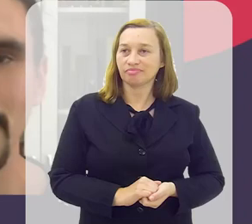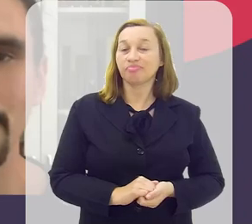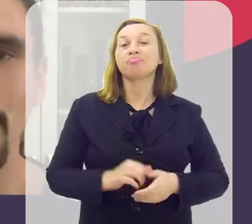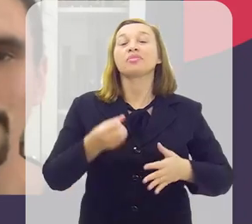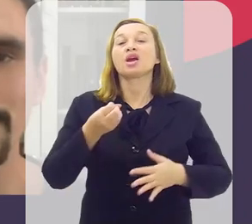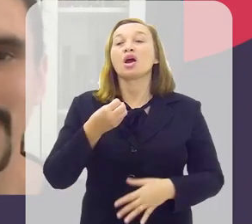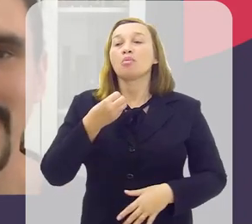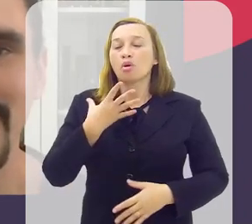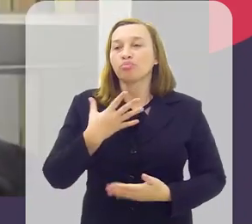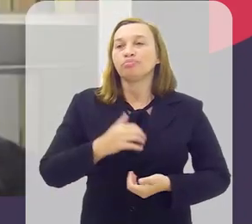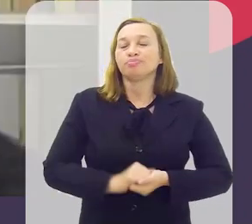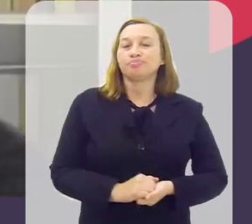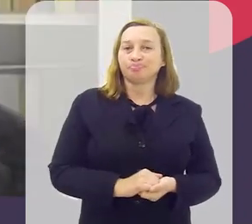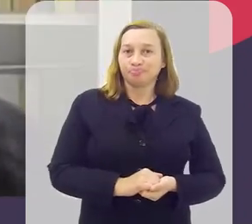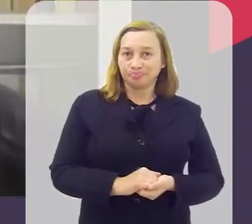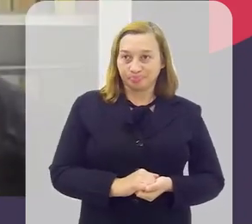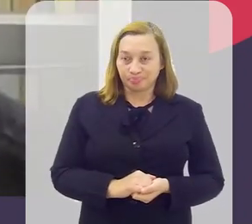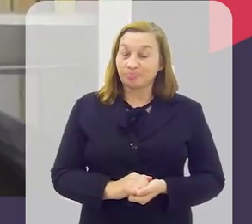Bom,